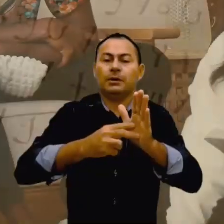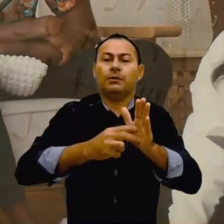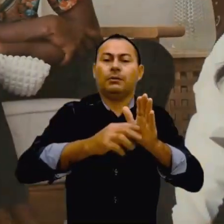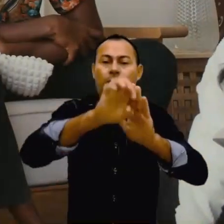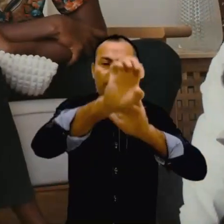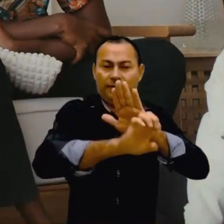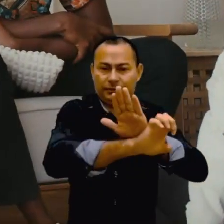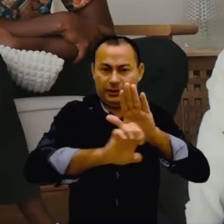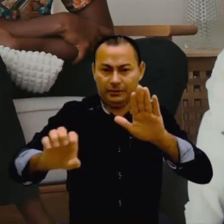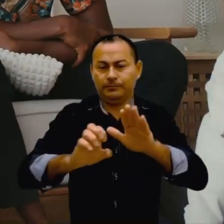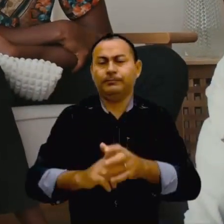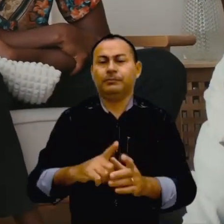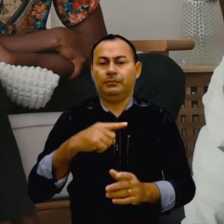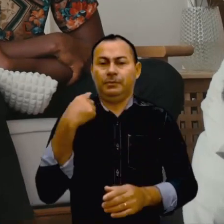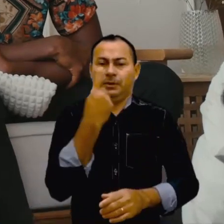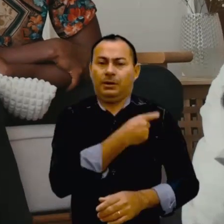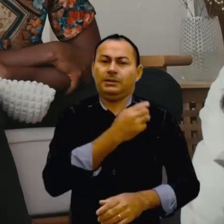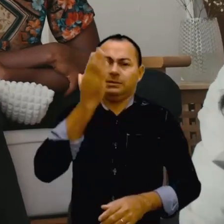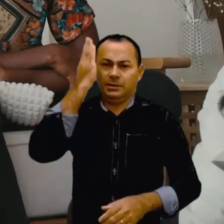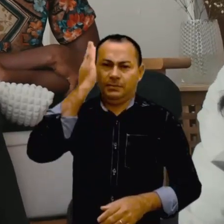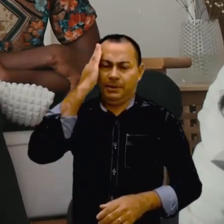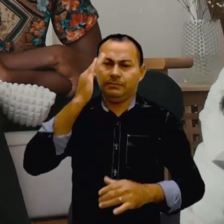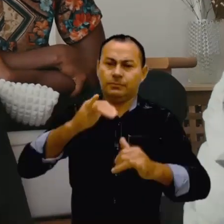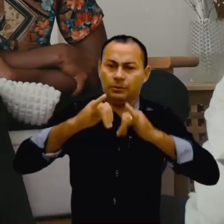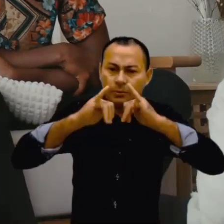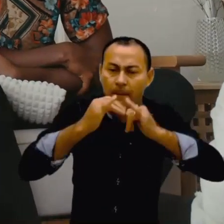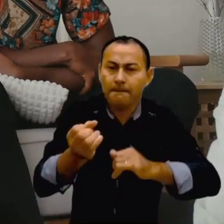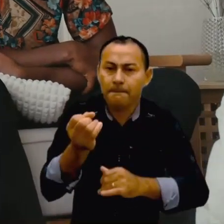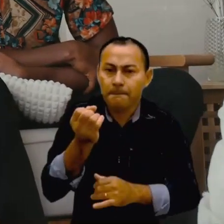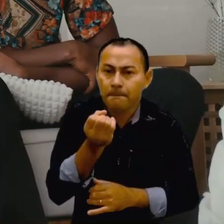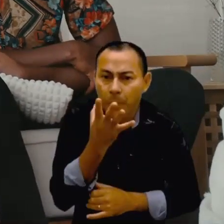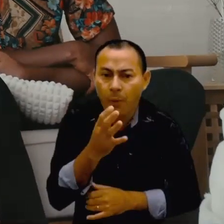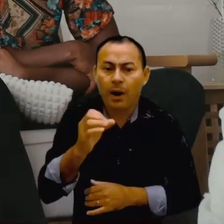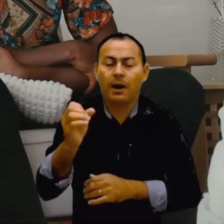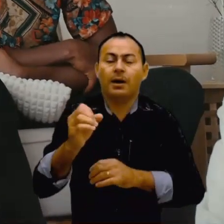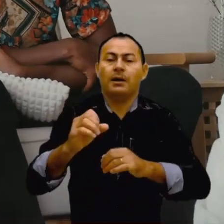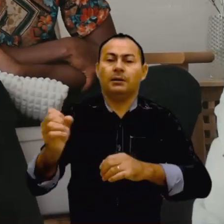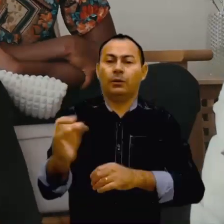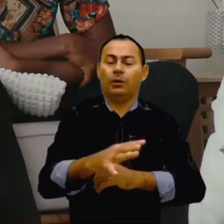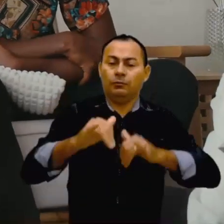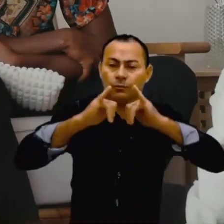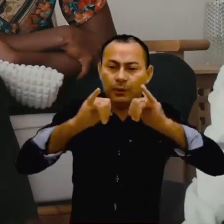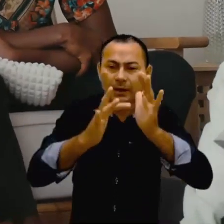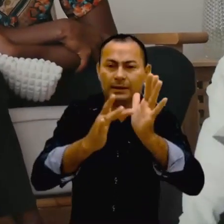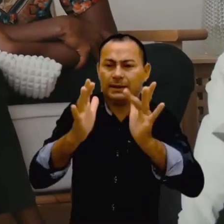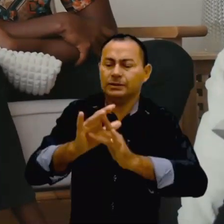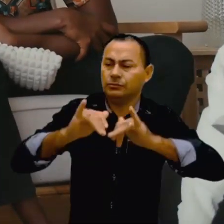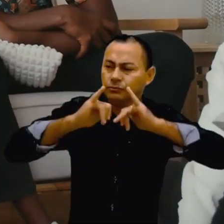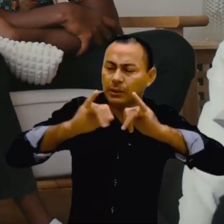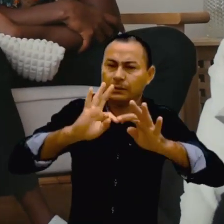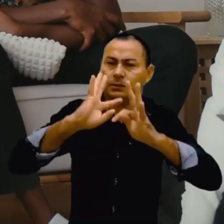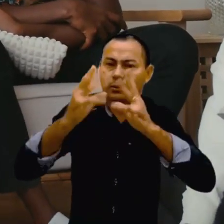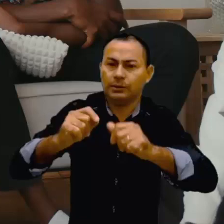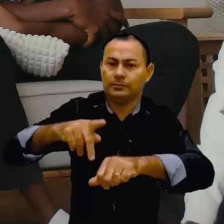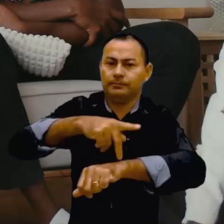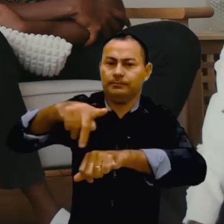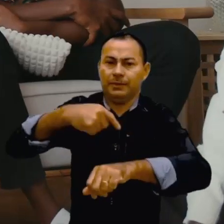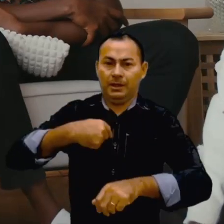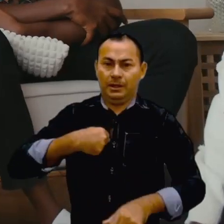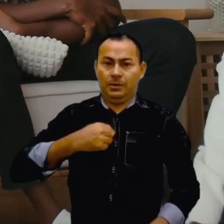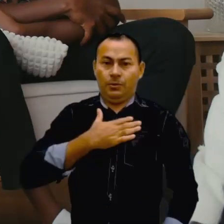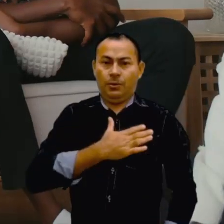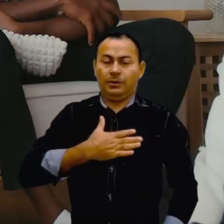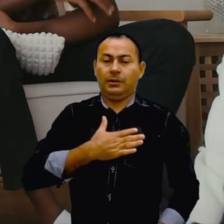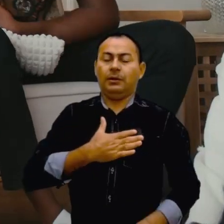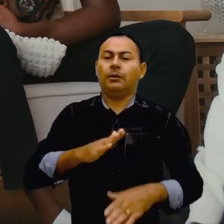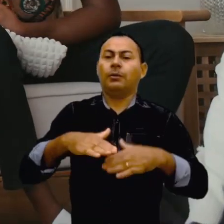Evangelho. Todos nós sabemos que devemos anunciar as boas novas do Evangelho a todo mundo, para todas as nações. Eu gostaria de